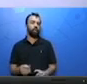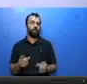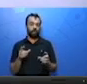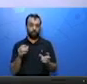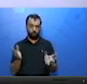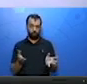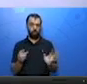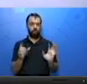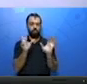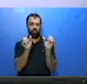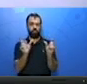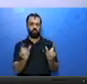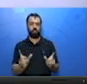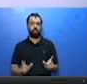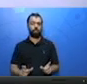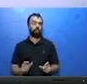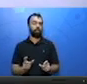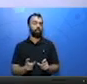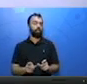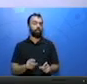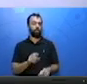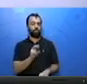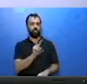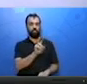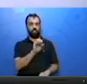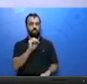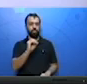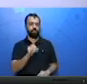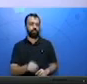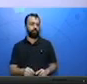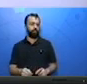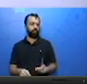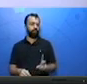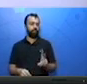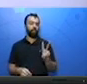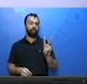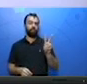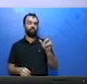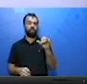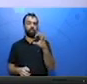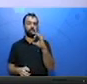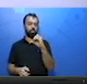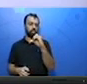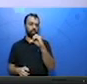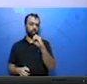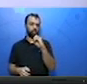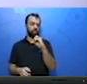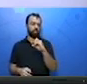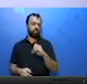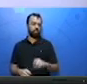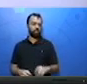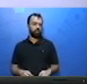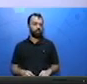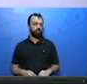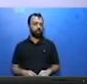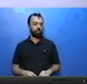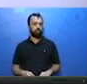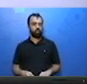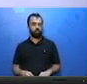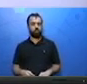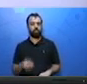vou fatorar o 20. Ó, aqui lembrando, coloca números